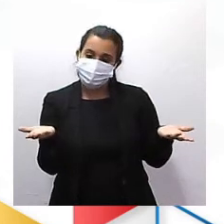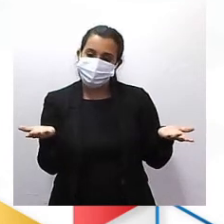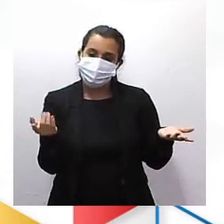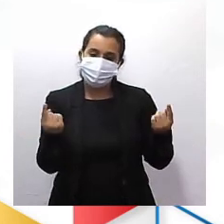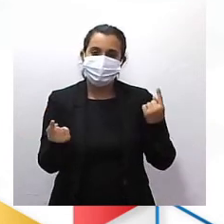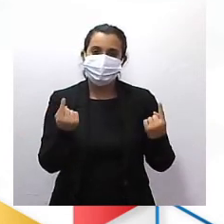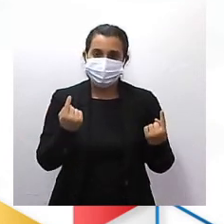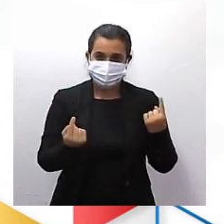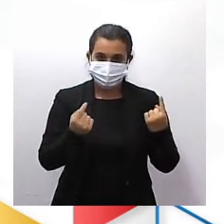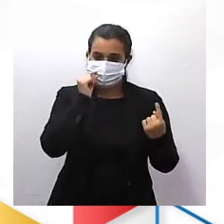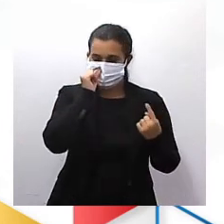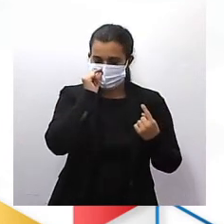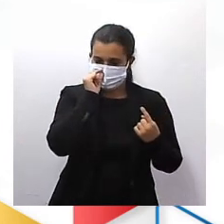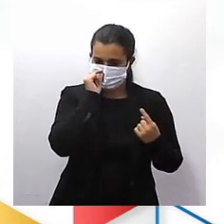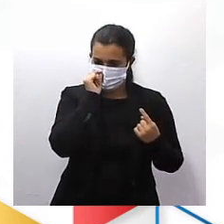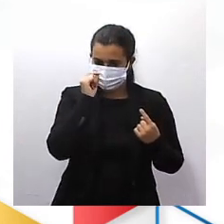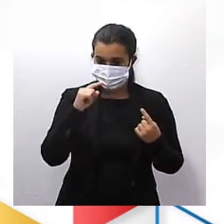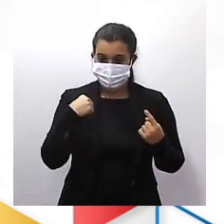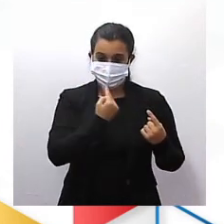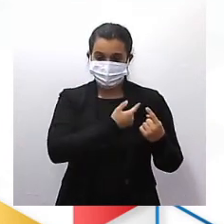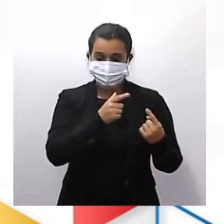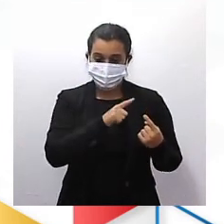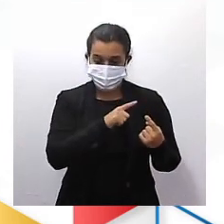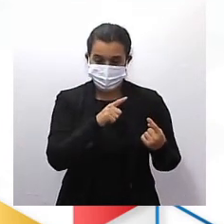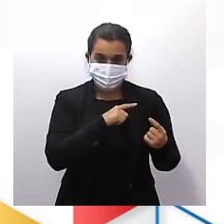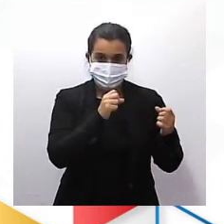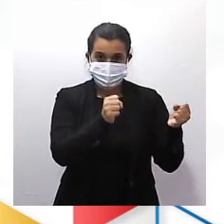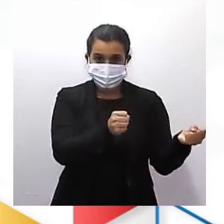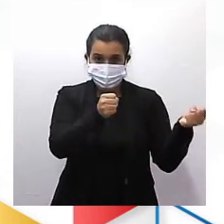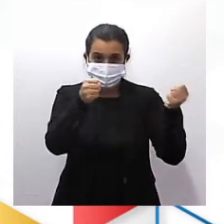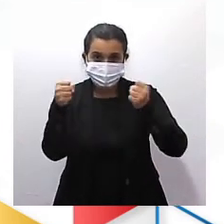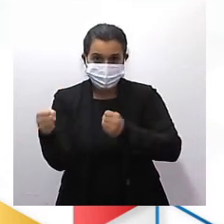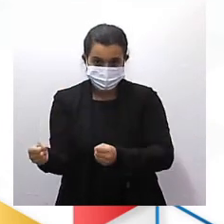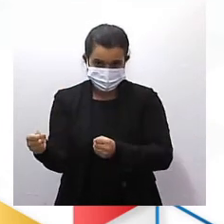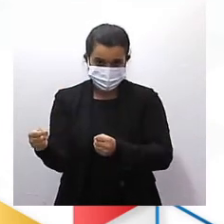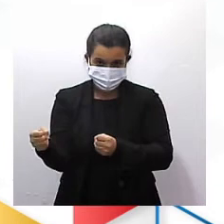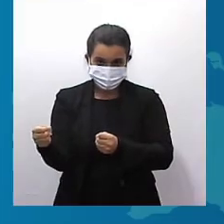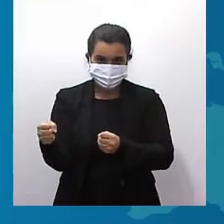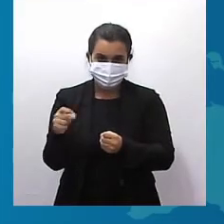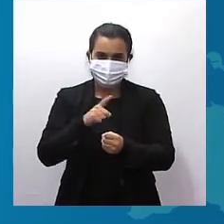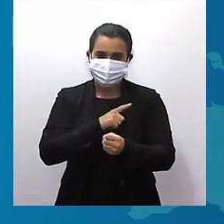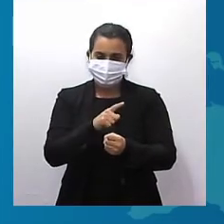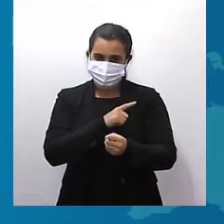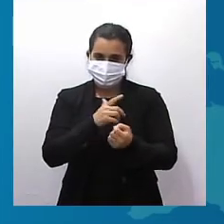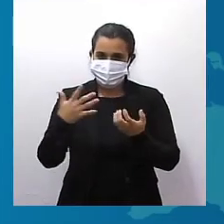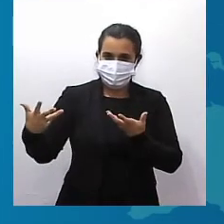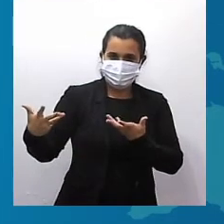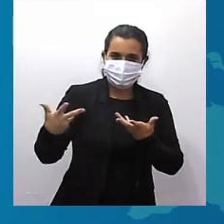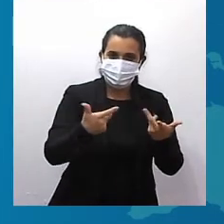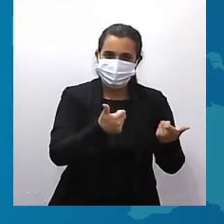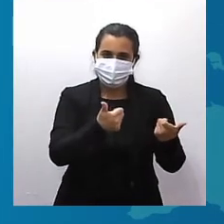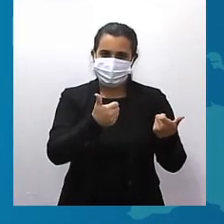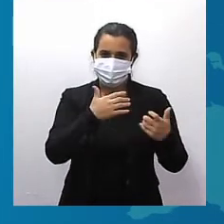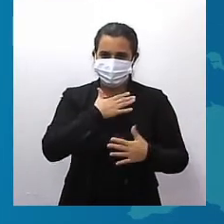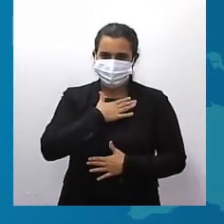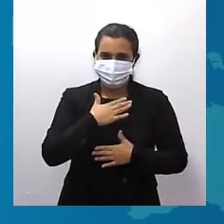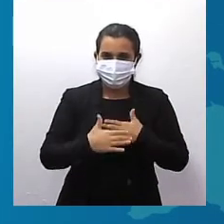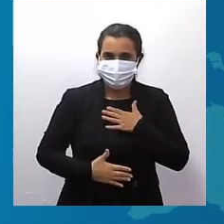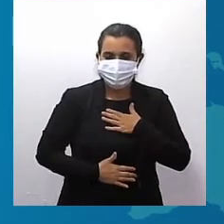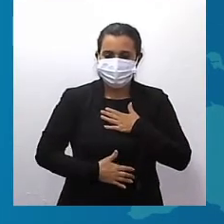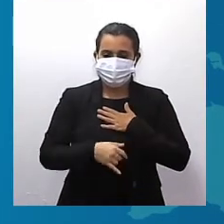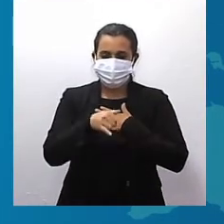personagens? A gente tem aí power, poder, no sentido de ter uma habilidade física,